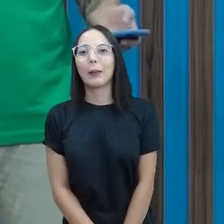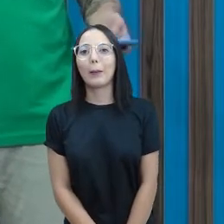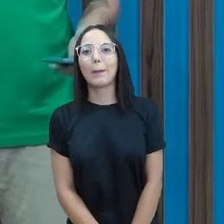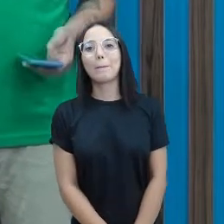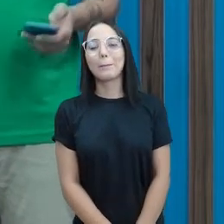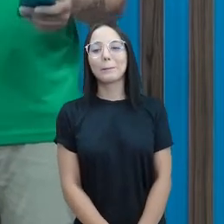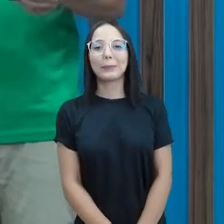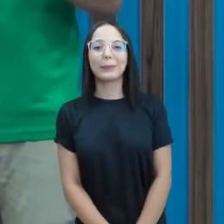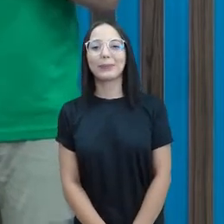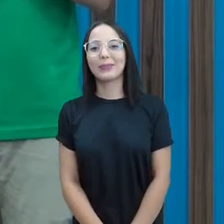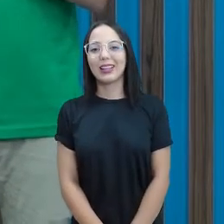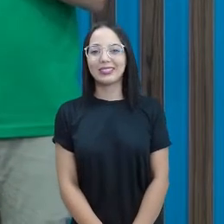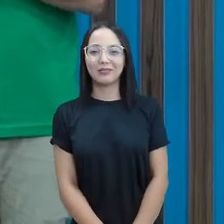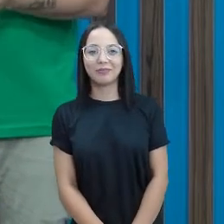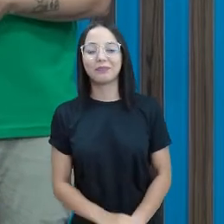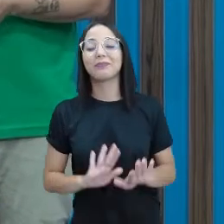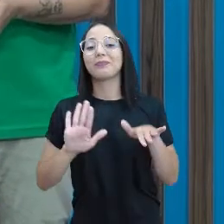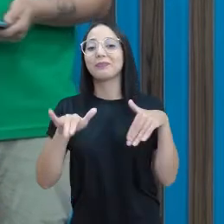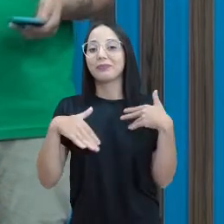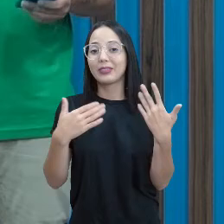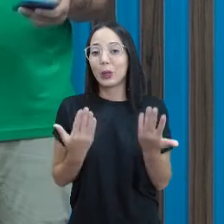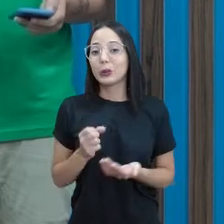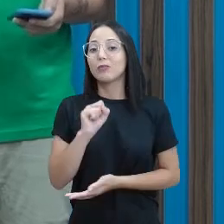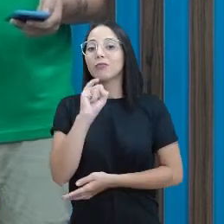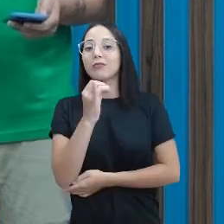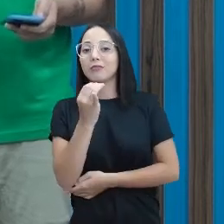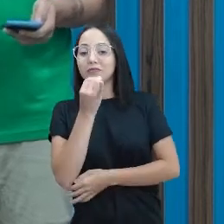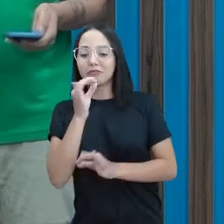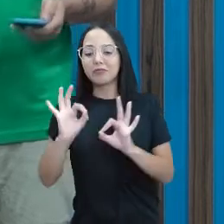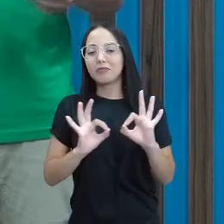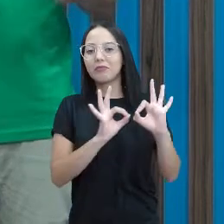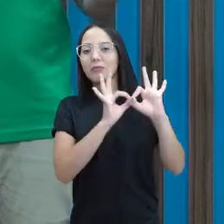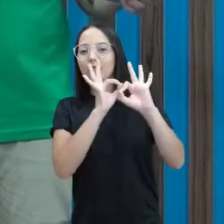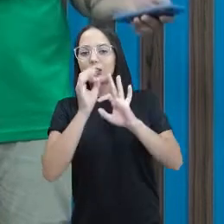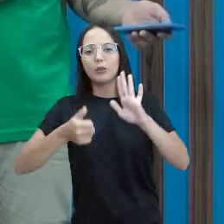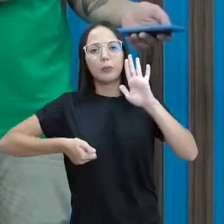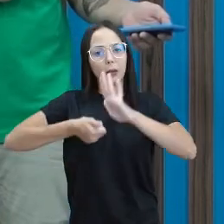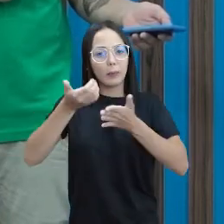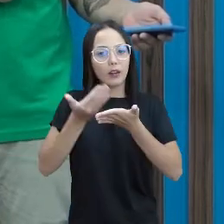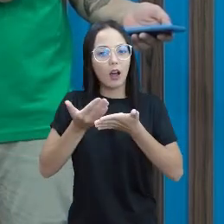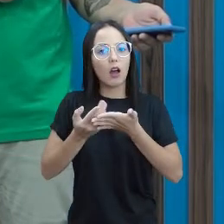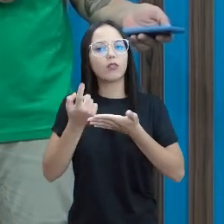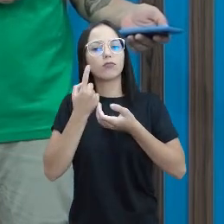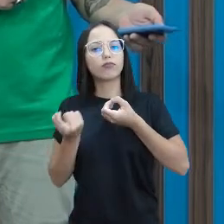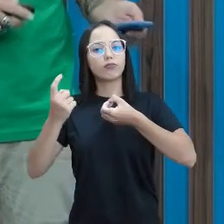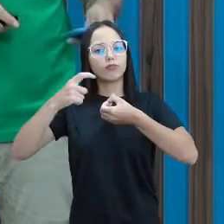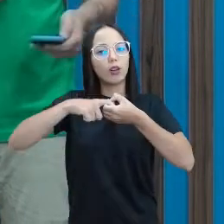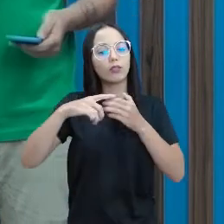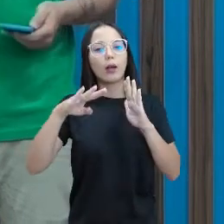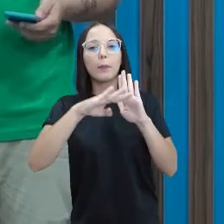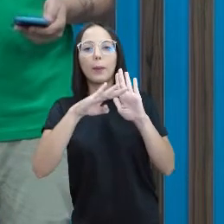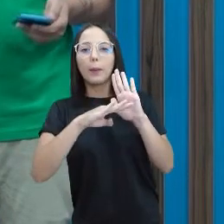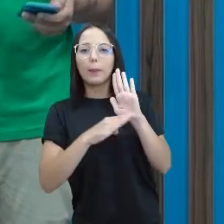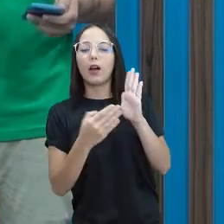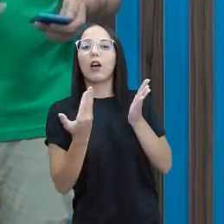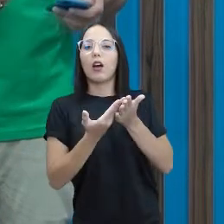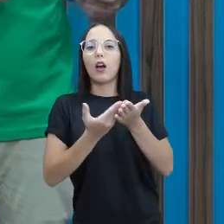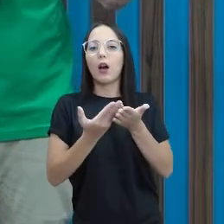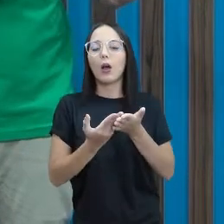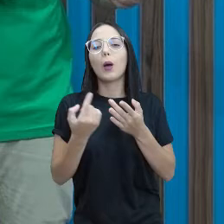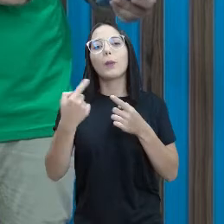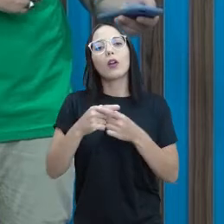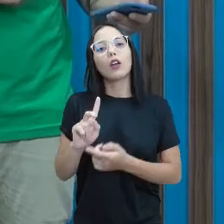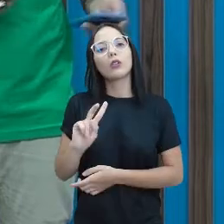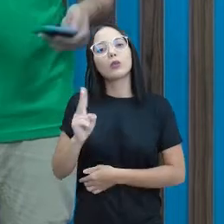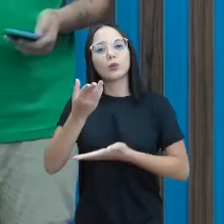Valeu, Briane. Então, olha, se você está assistindo como a primeira aula, né, dá uma olhadinha de novo lá na nossa playlist, como a professora Briane falou, tem